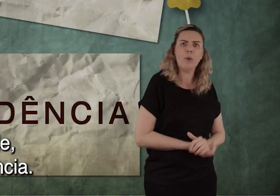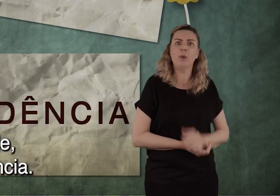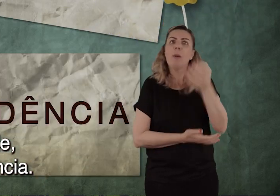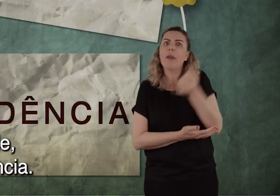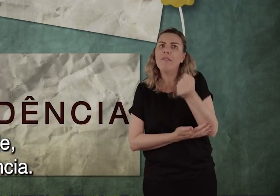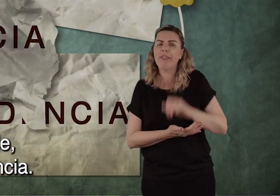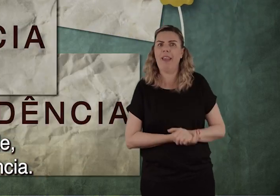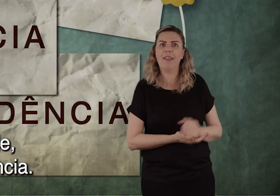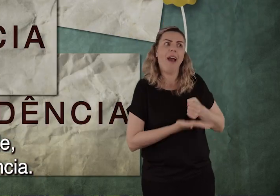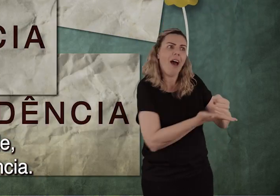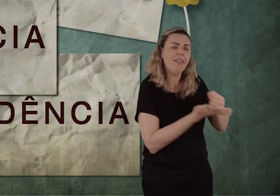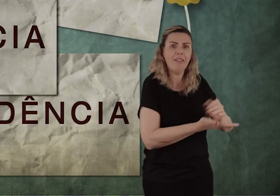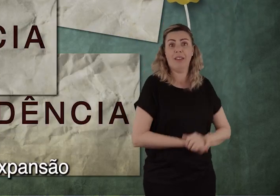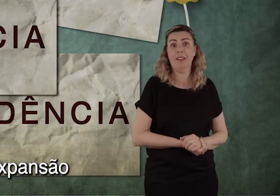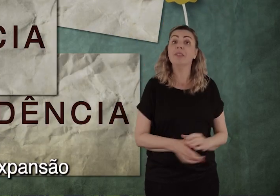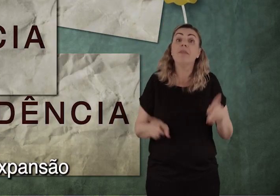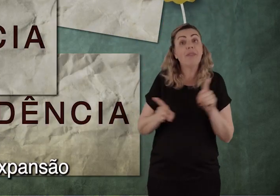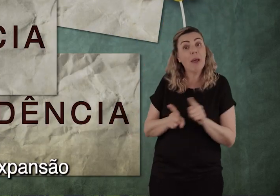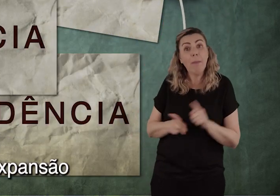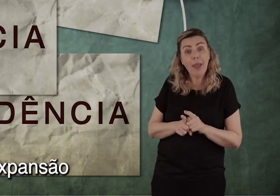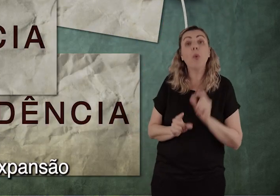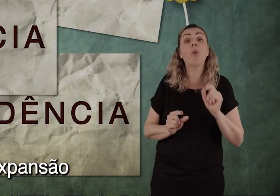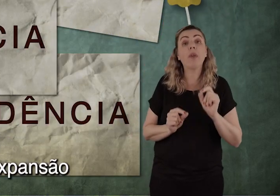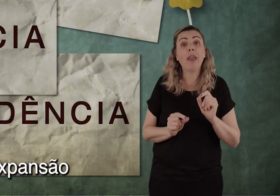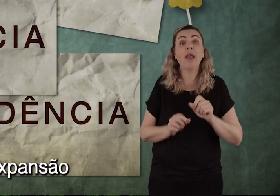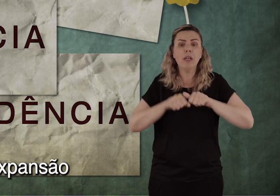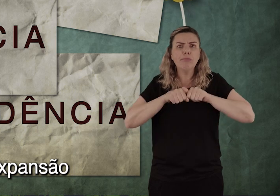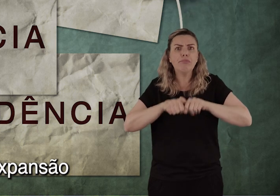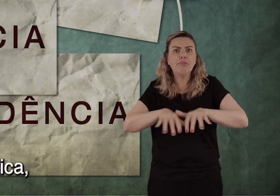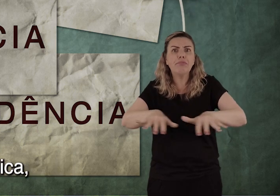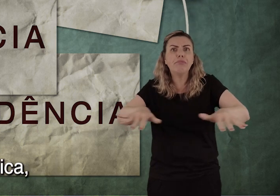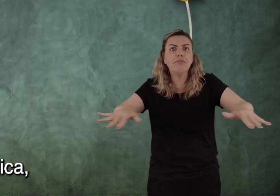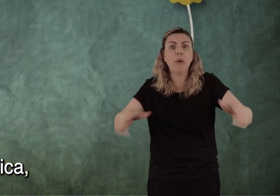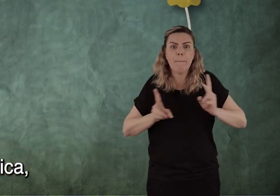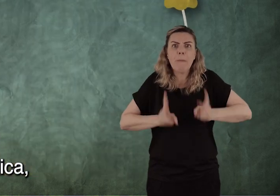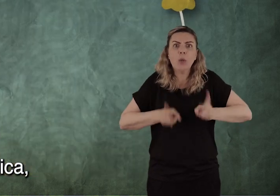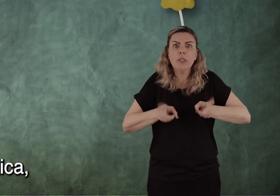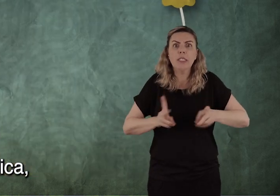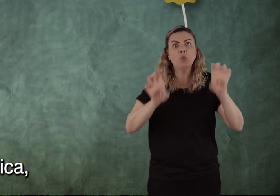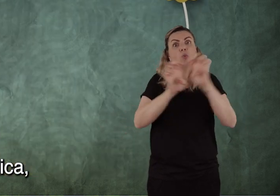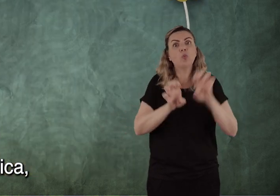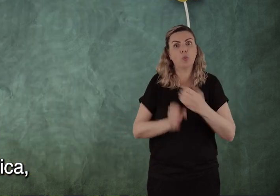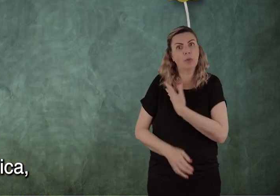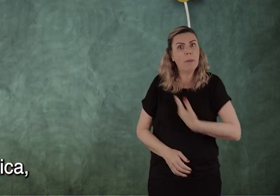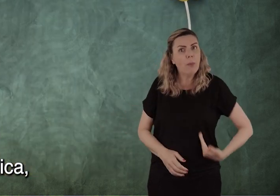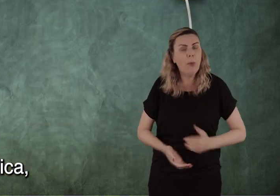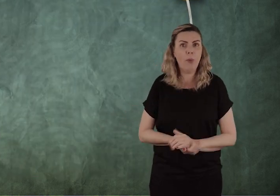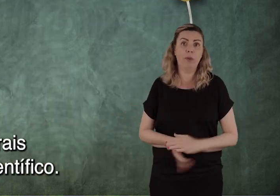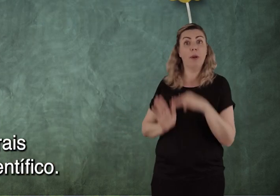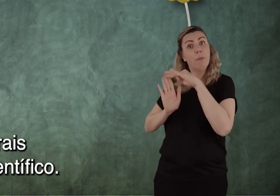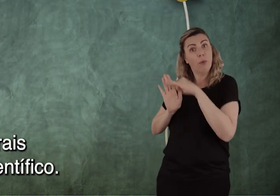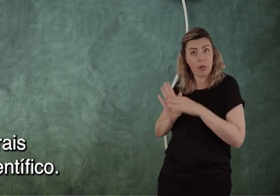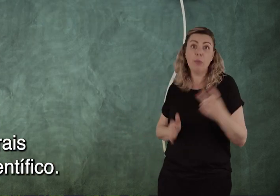saúde, previdência e assistência. À direita, um balãozinho sorridente. Também para atender à expansão e à manutenção da infraestrutura